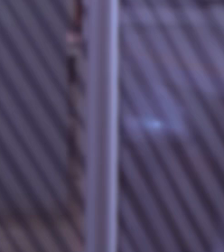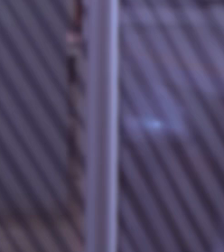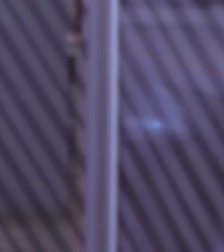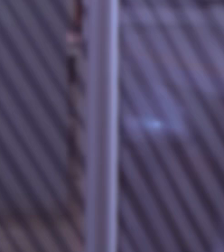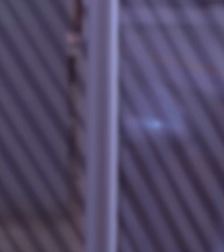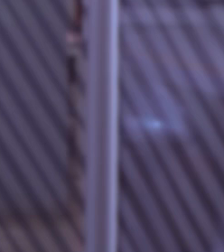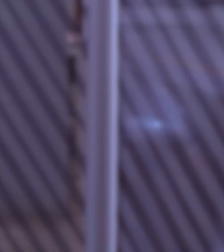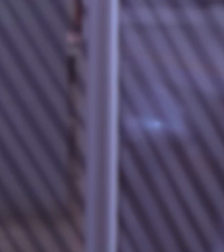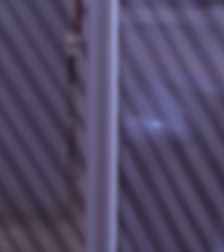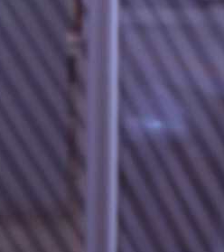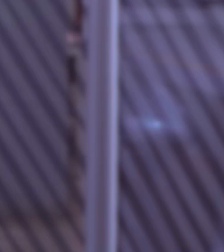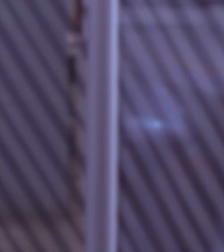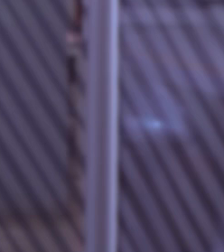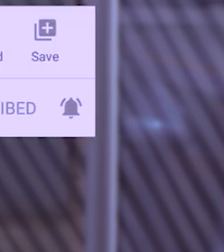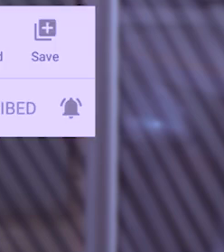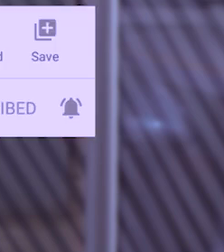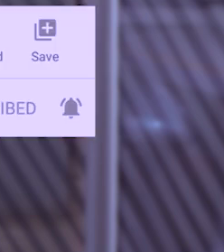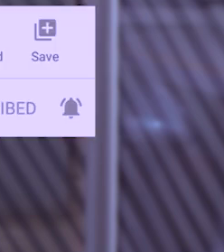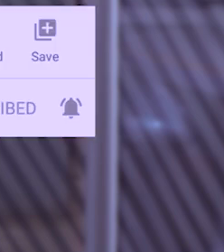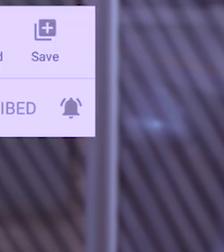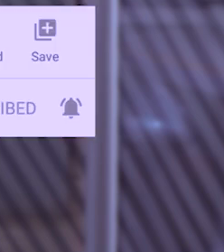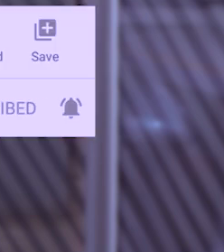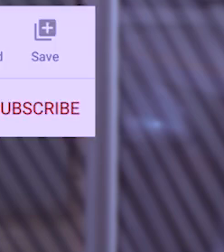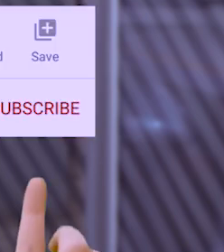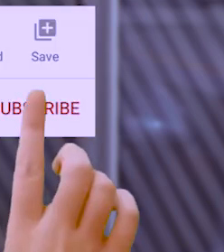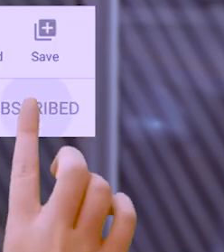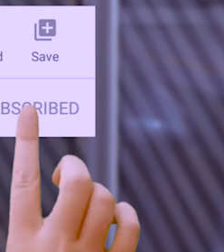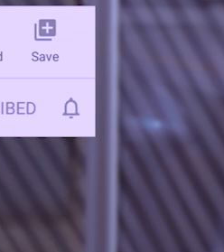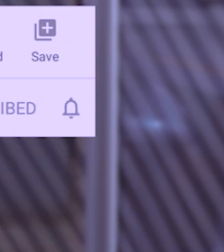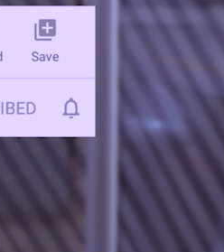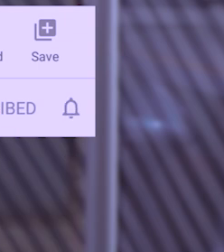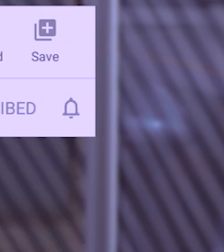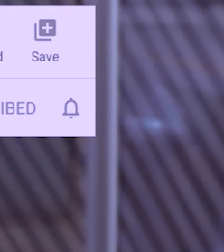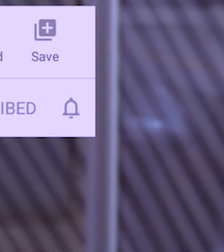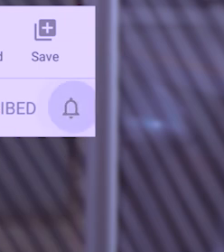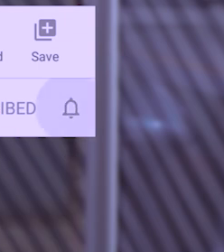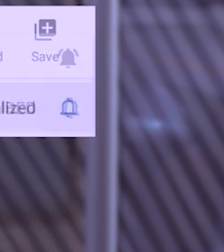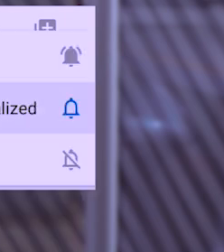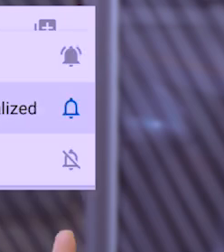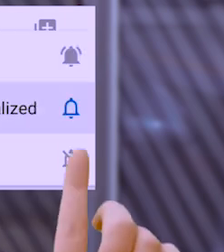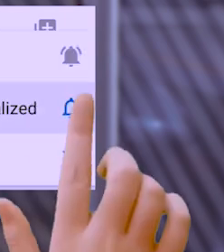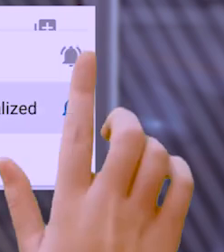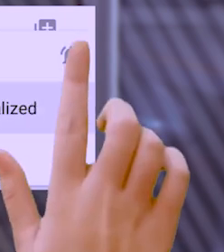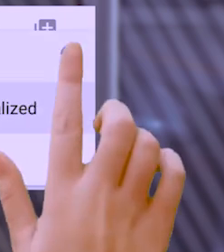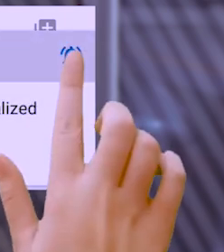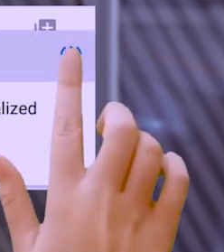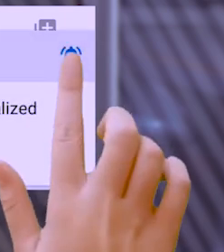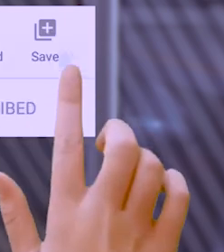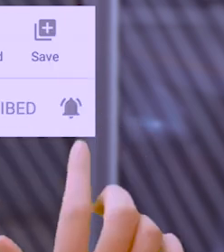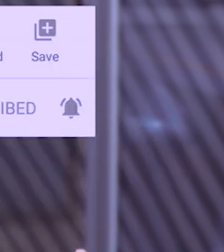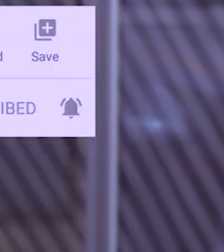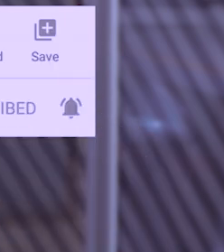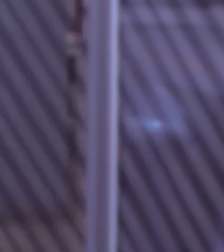Para obter mais informações, não se esqueça de curtir e subscrever no canal social media Gemen TV e clique também no botão